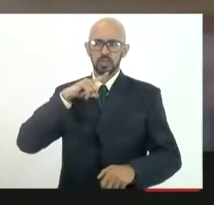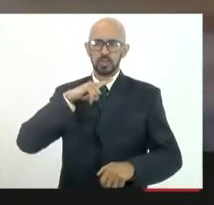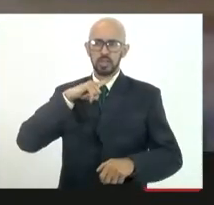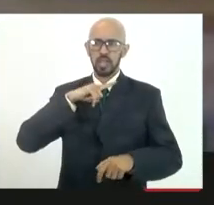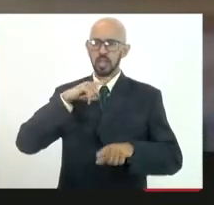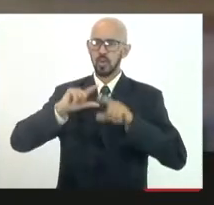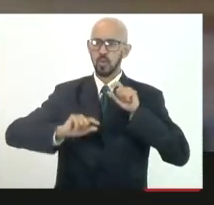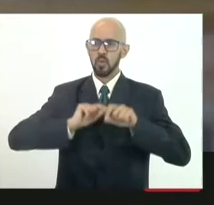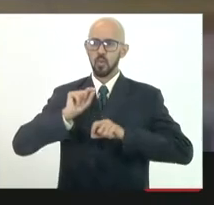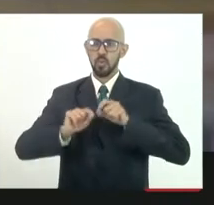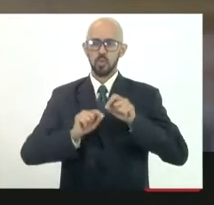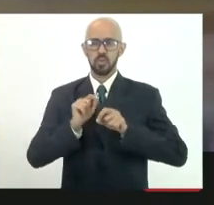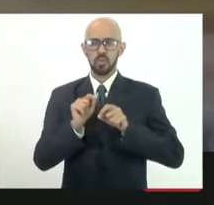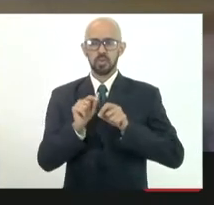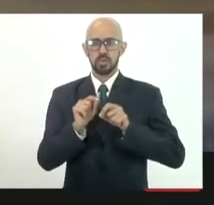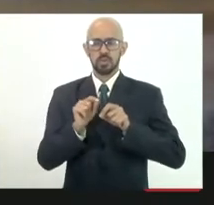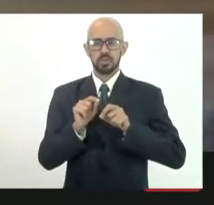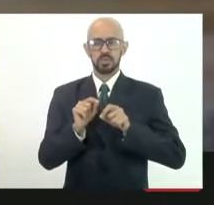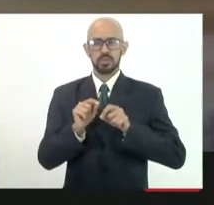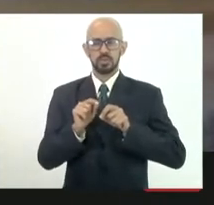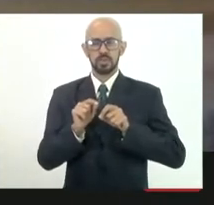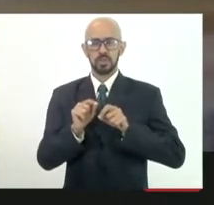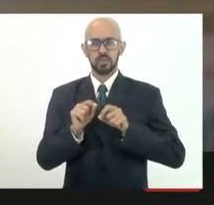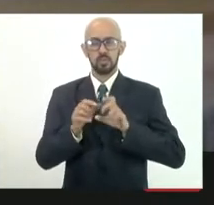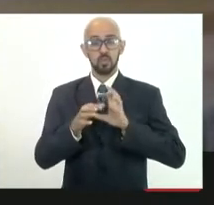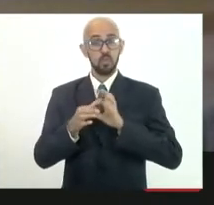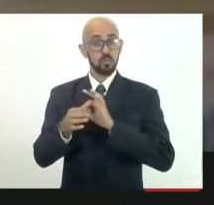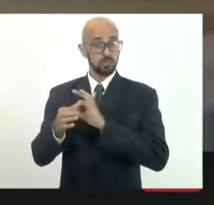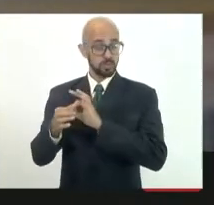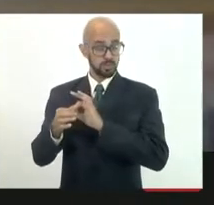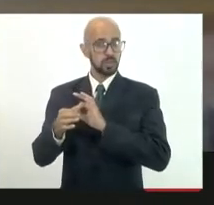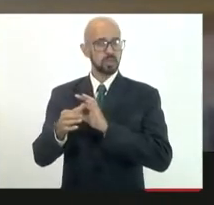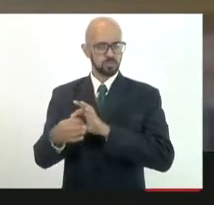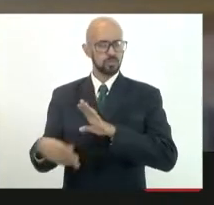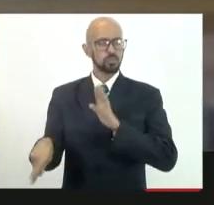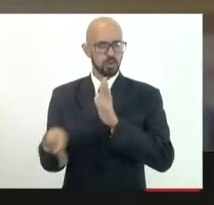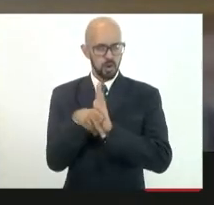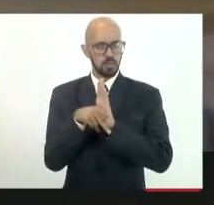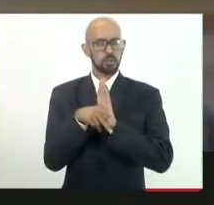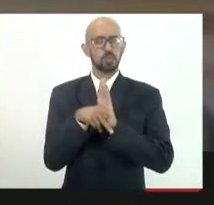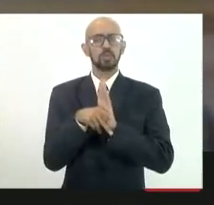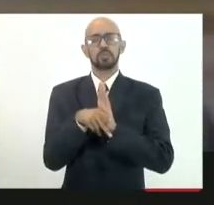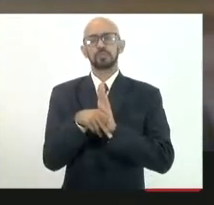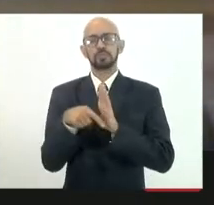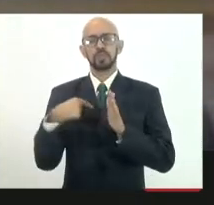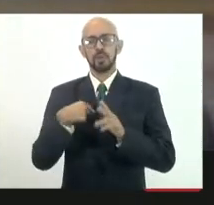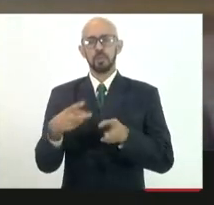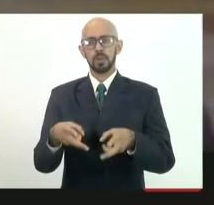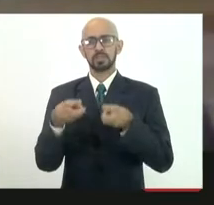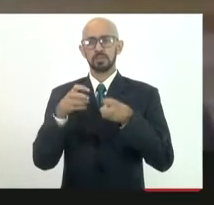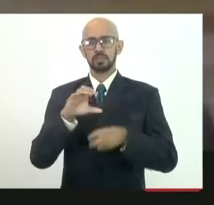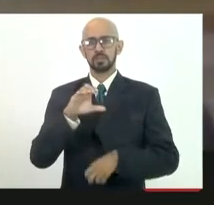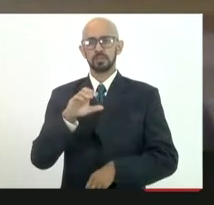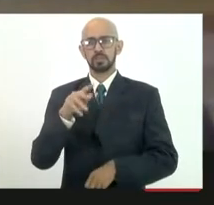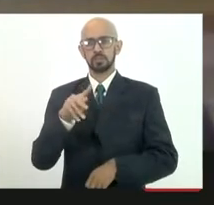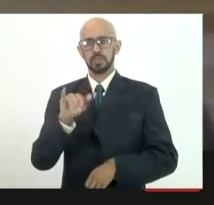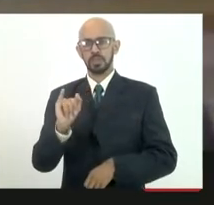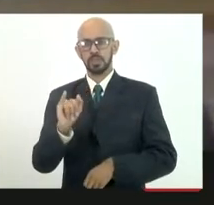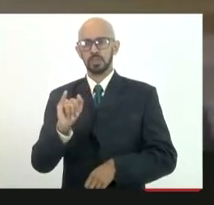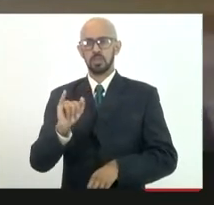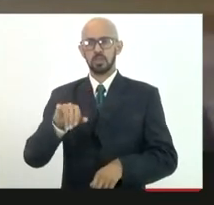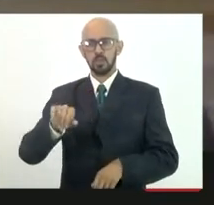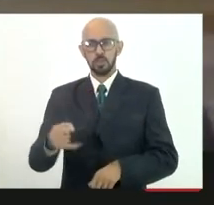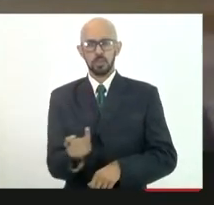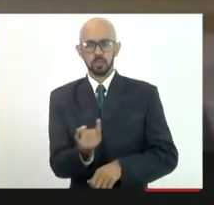muito, muito singulares e muito, muito específicos. E vejo essa CPI como uma oportunidade de haver